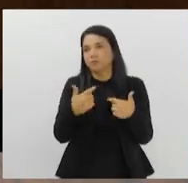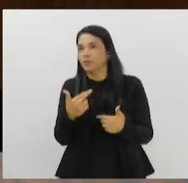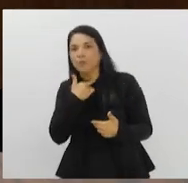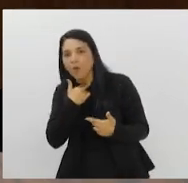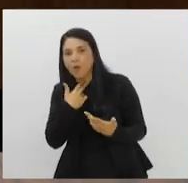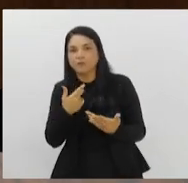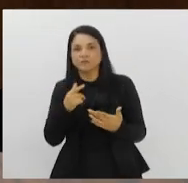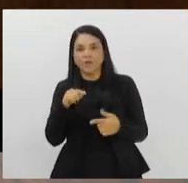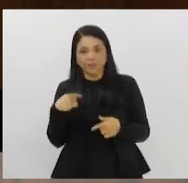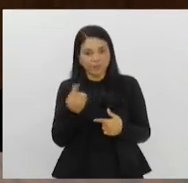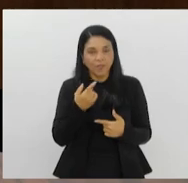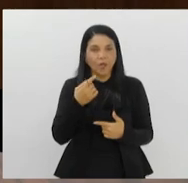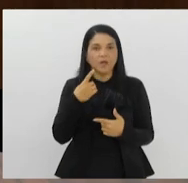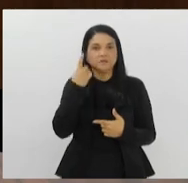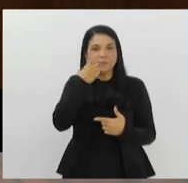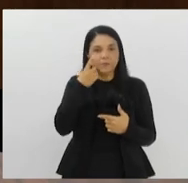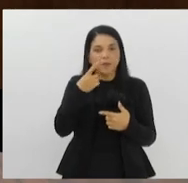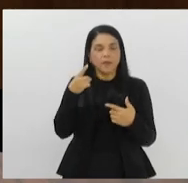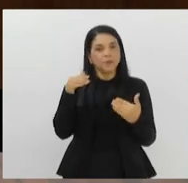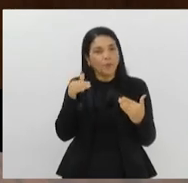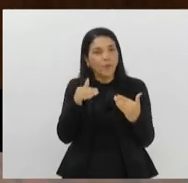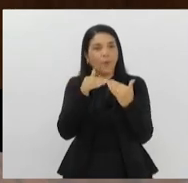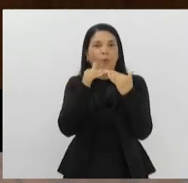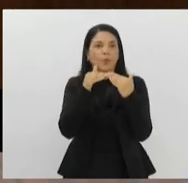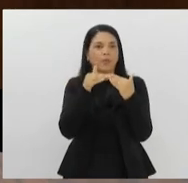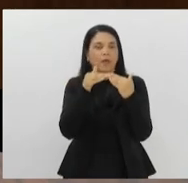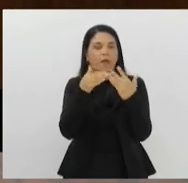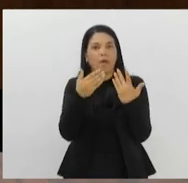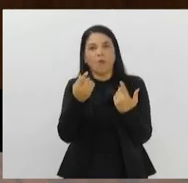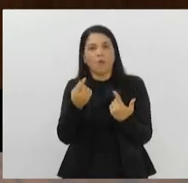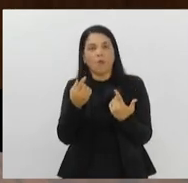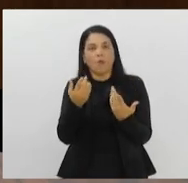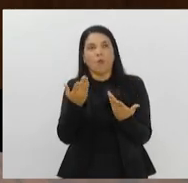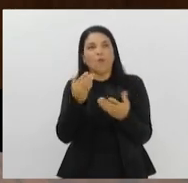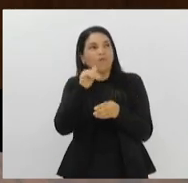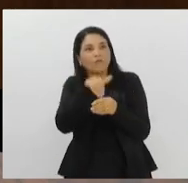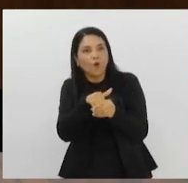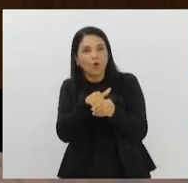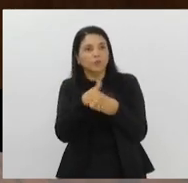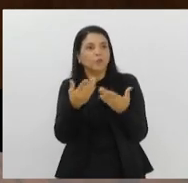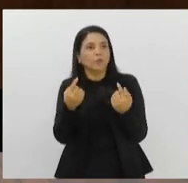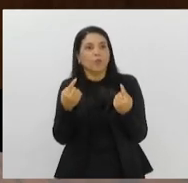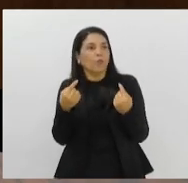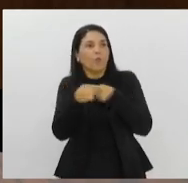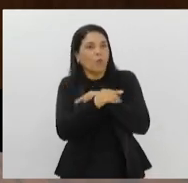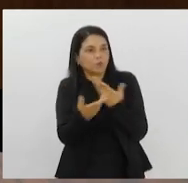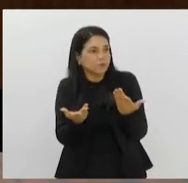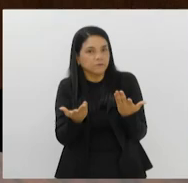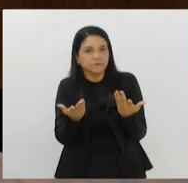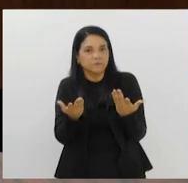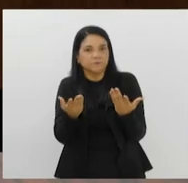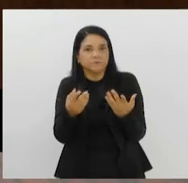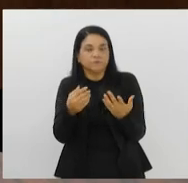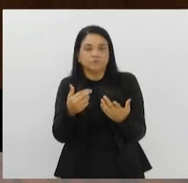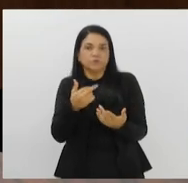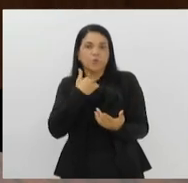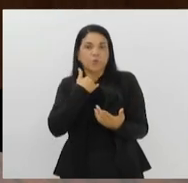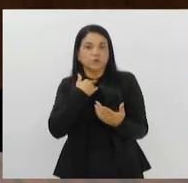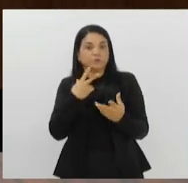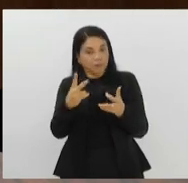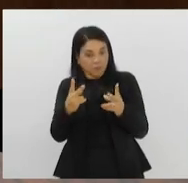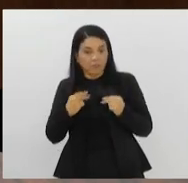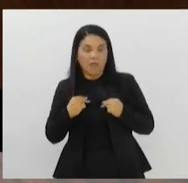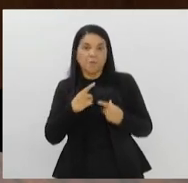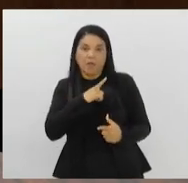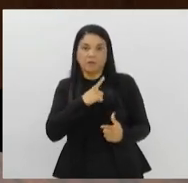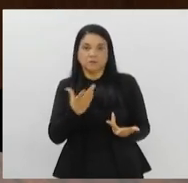plenário, concordar ou dizer assim, como é que eu voto contra? Eu não posso votar contra porque tem mérito,